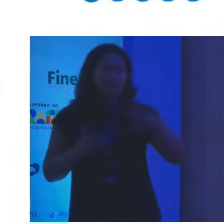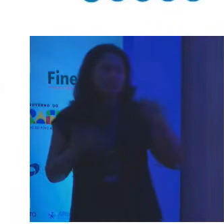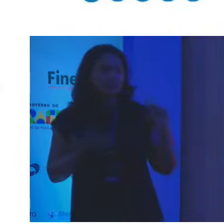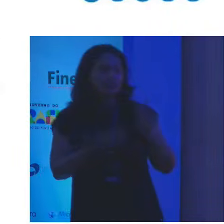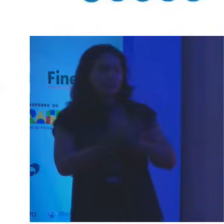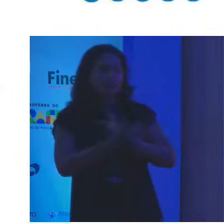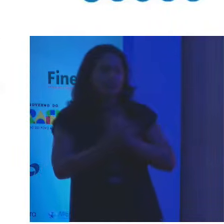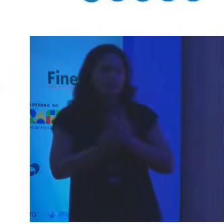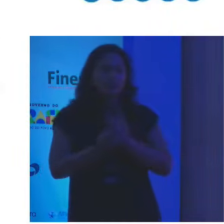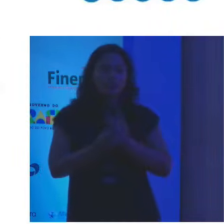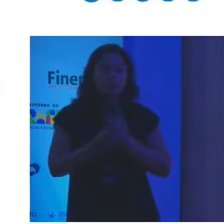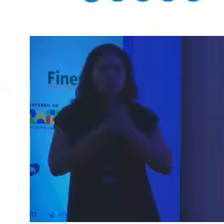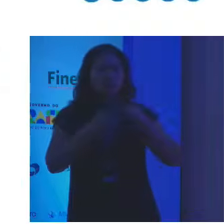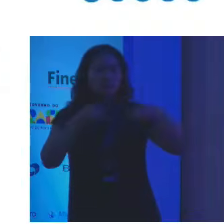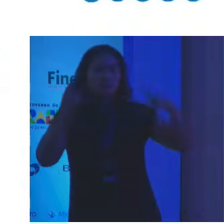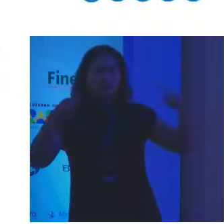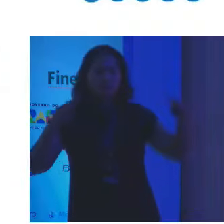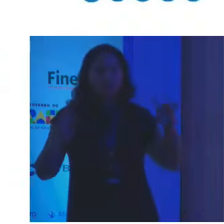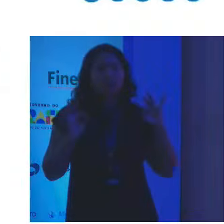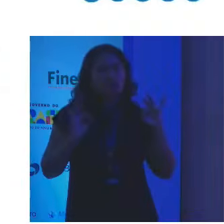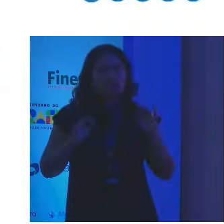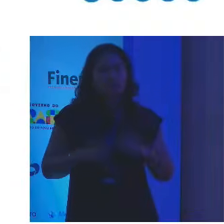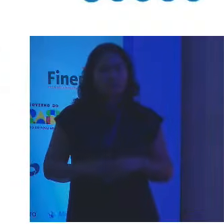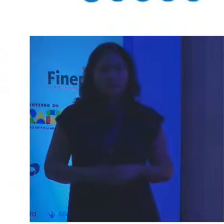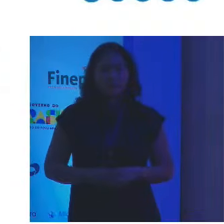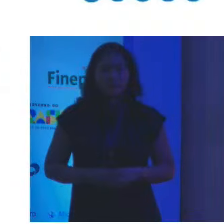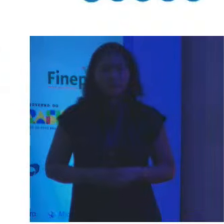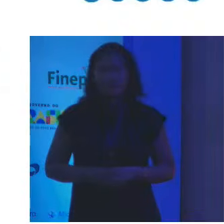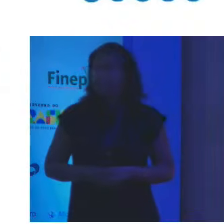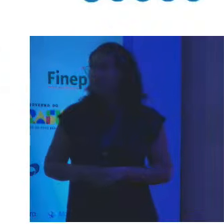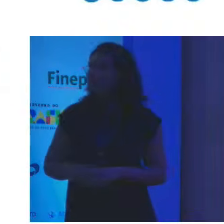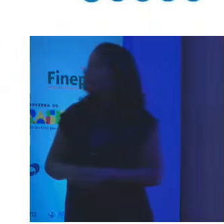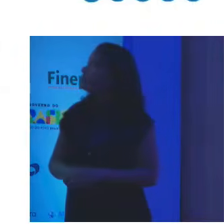desses ambientes oscila na faixa de milhares de quilômetros quadrados, né.